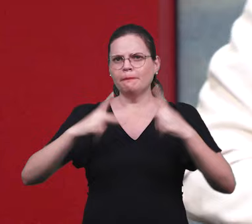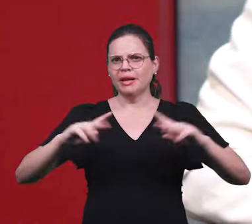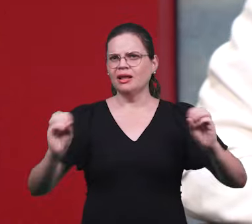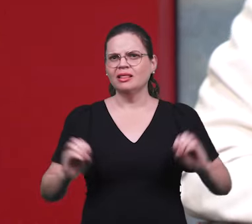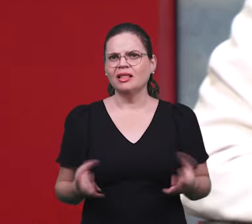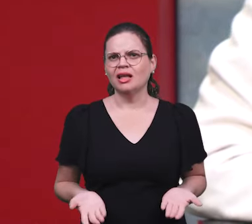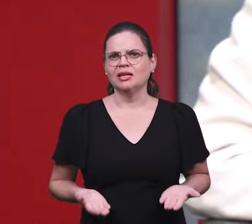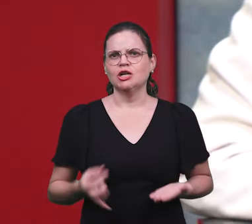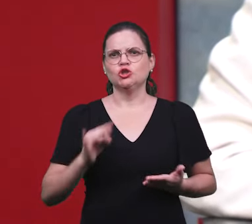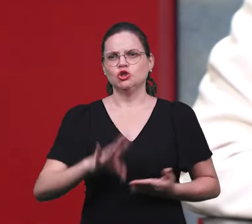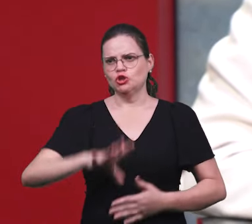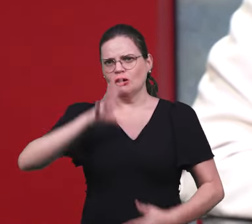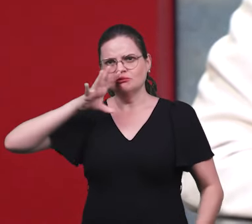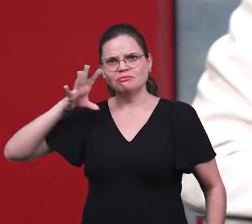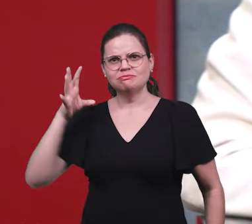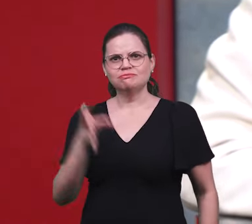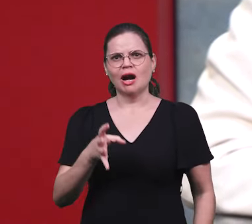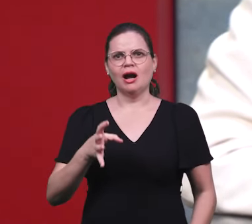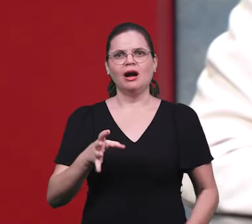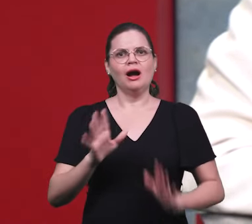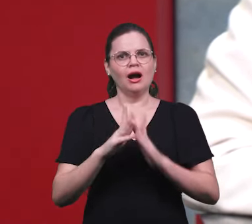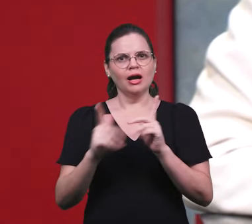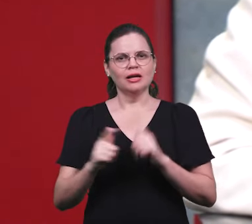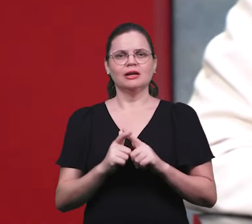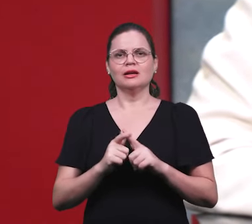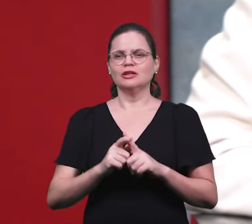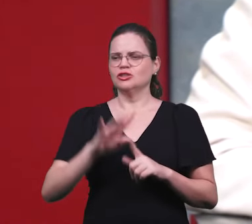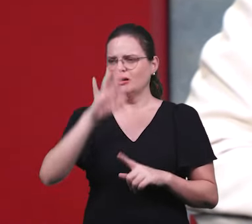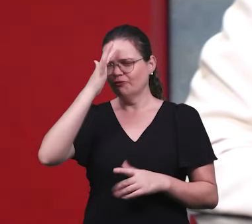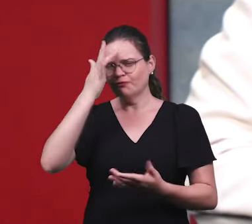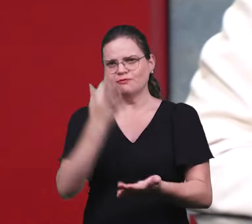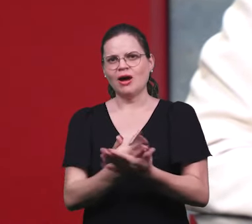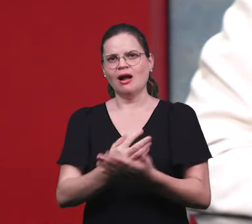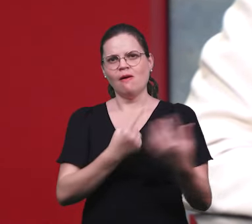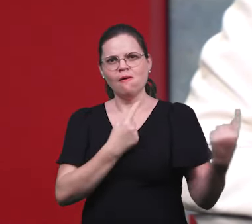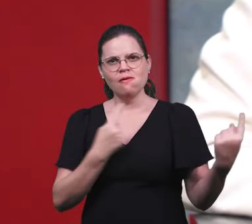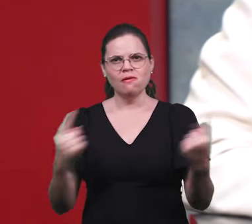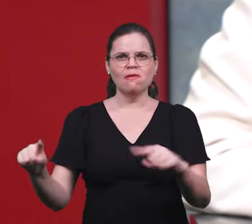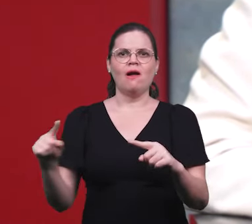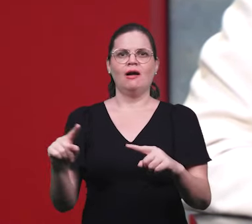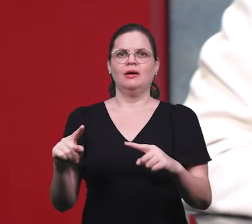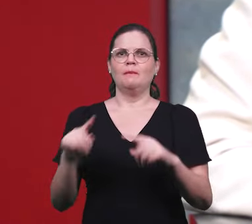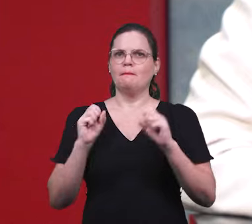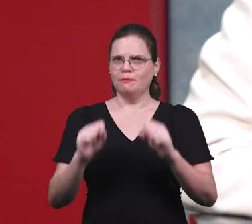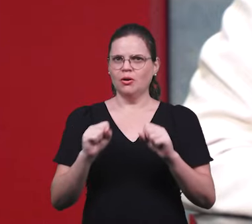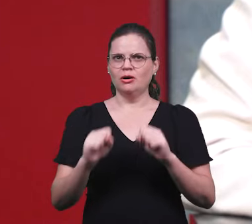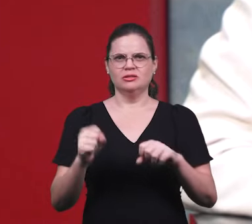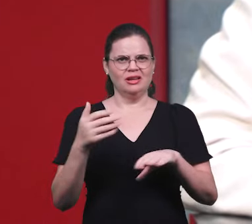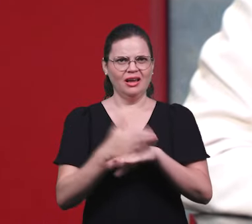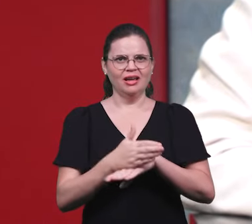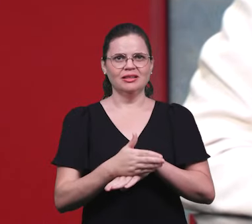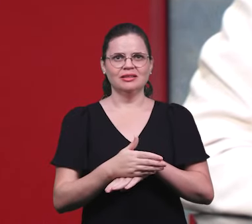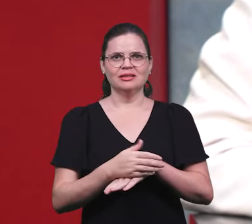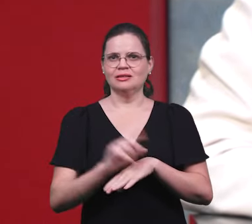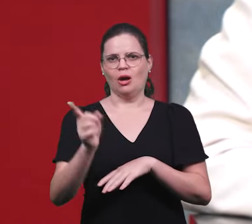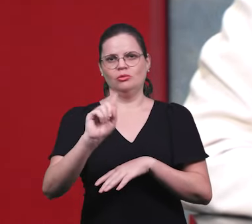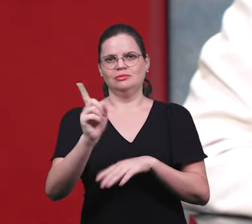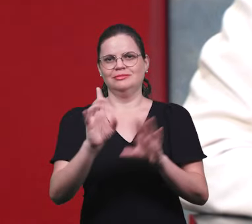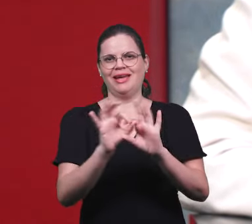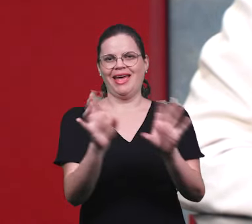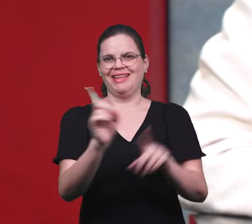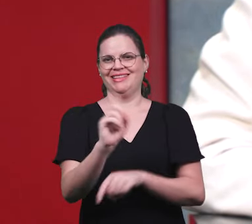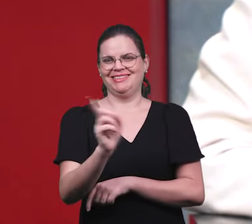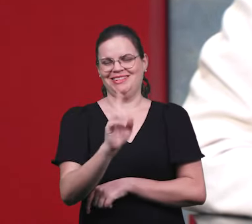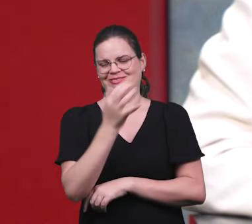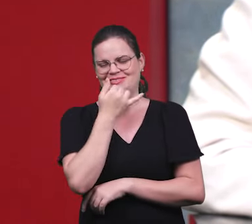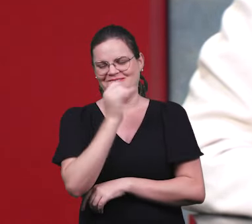evangelho. Ele ataca a igreja dos outros, ele ataca a fé dos outros, ataca a denominação dos outros. Pode entrar. Pode não entra não.